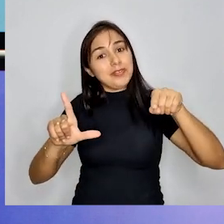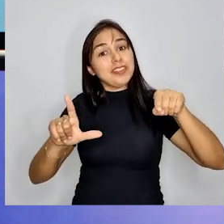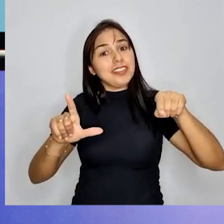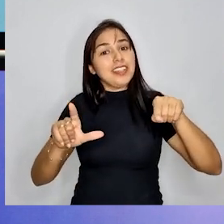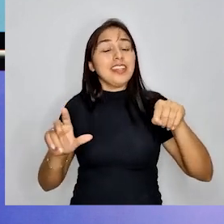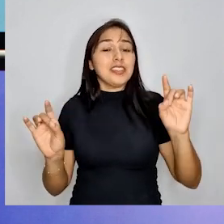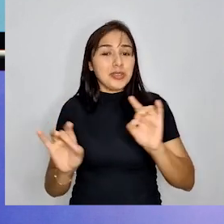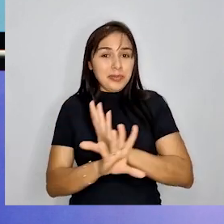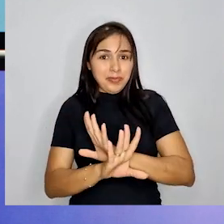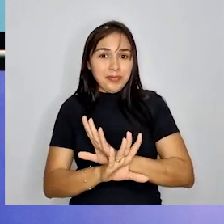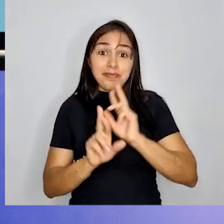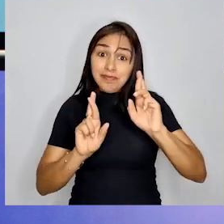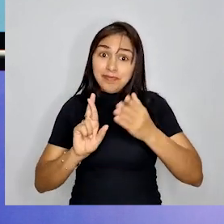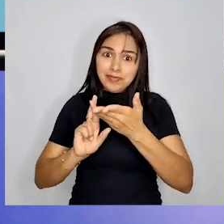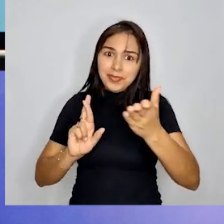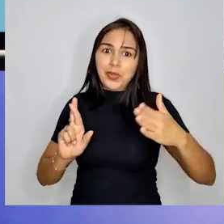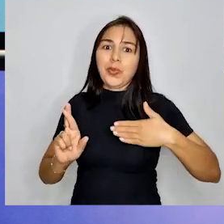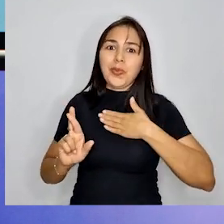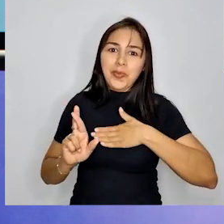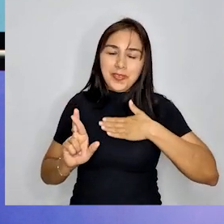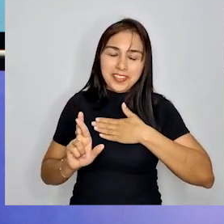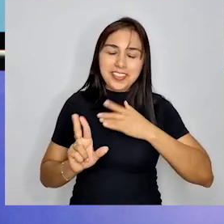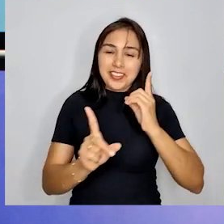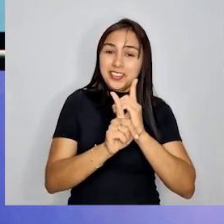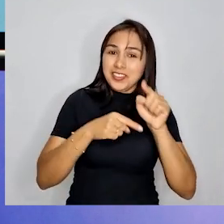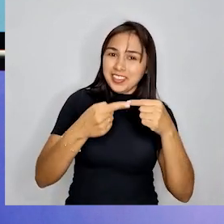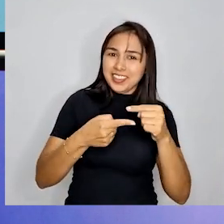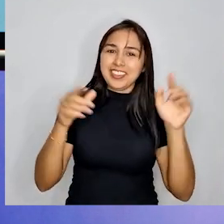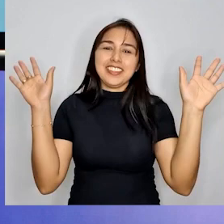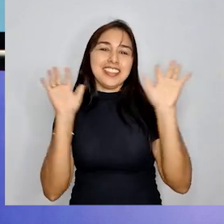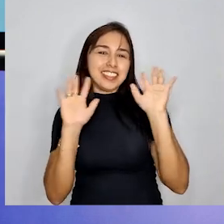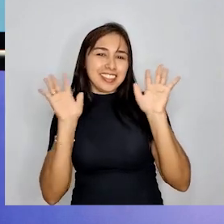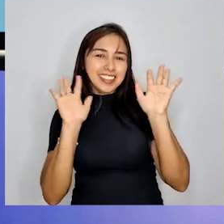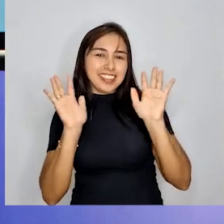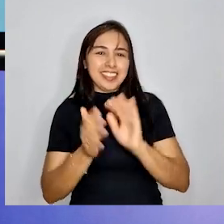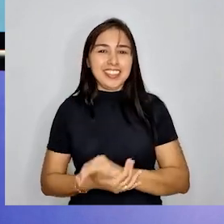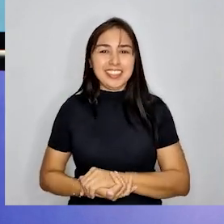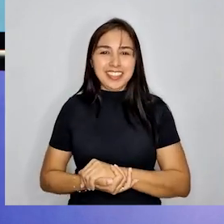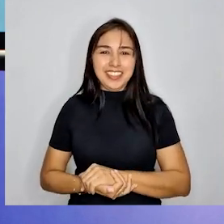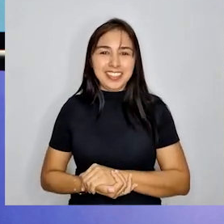espero que você tenha gostado bastante e até uma próxima aula tchau tchau